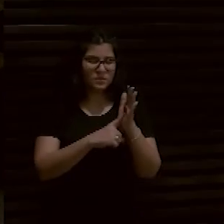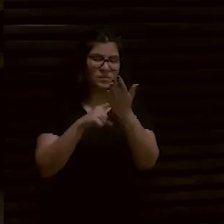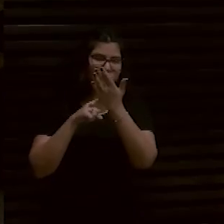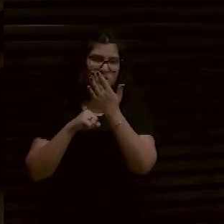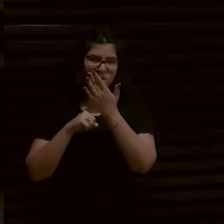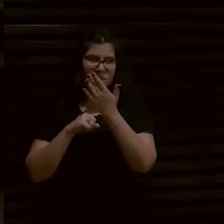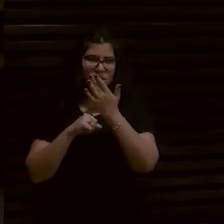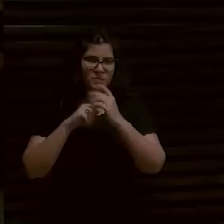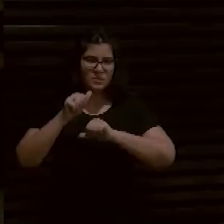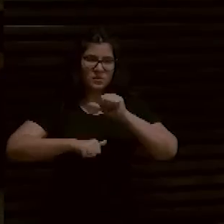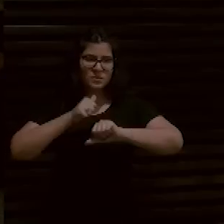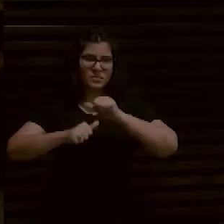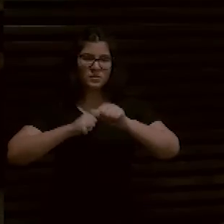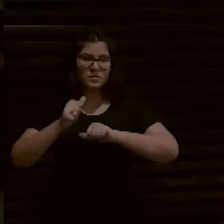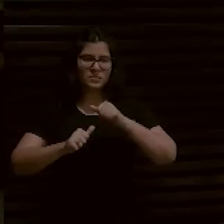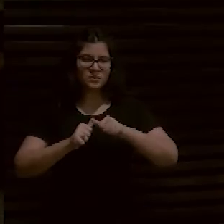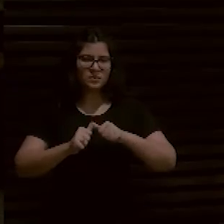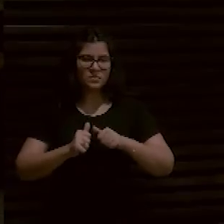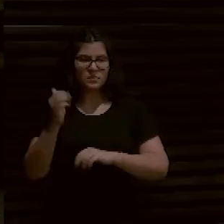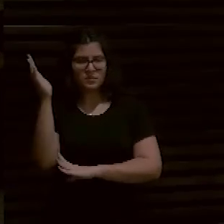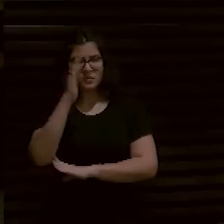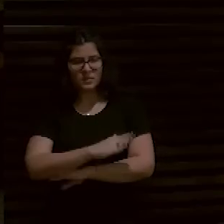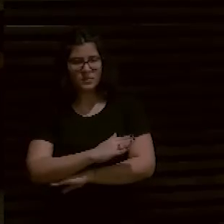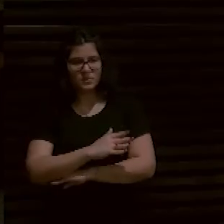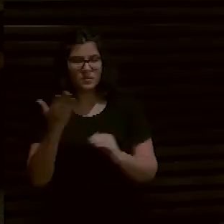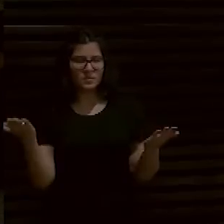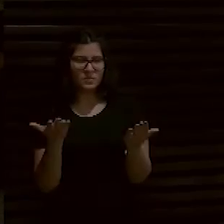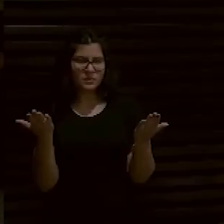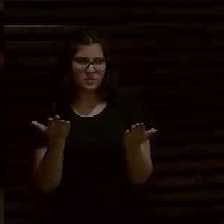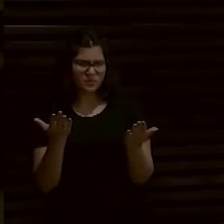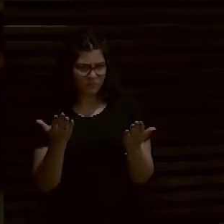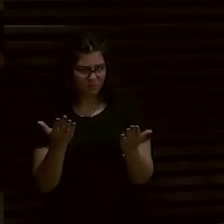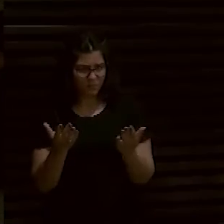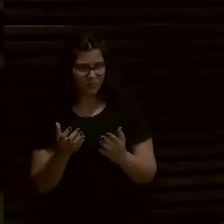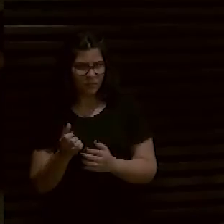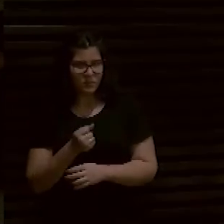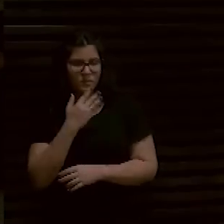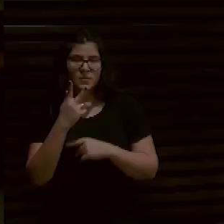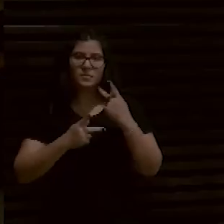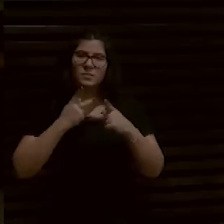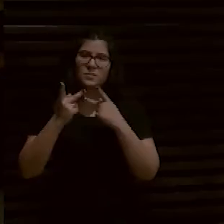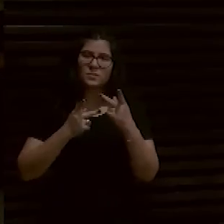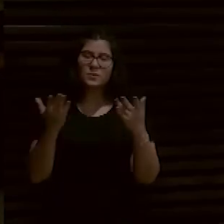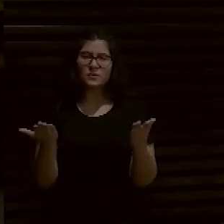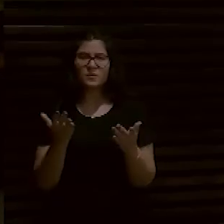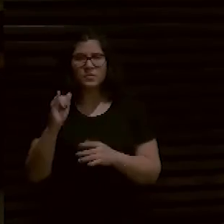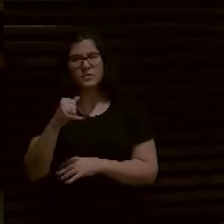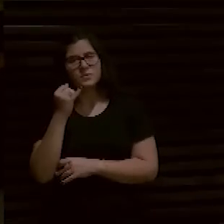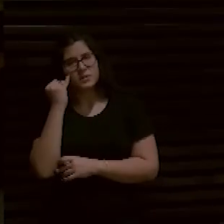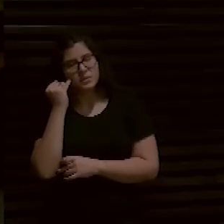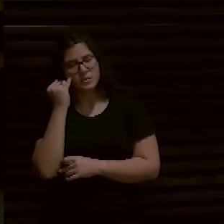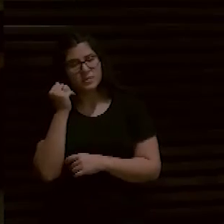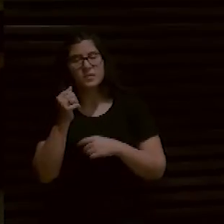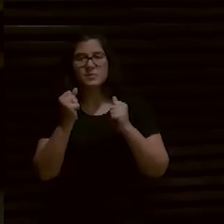e transformação do maldito em árvore. Agora, Jeremias pode dizer que o Senhor é o seu